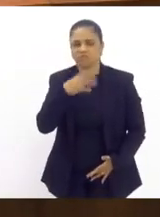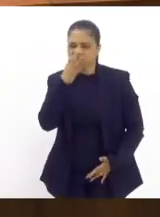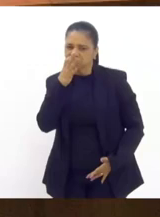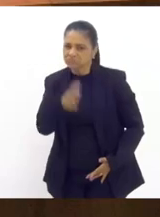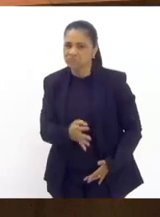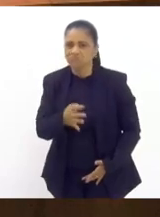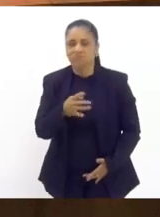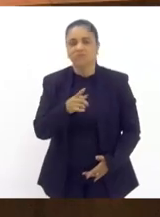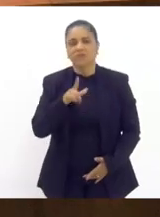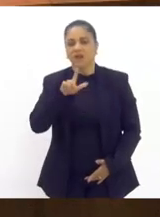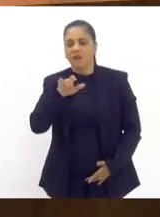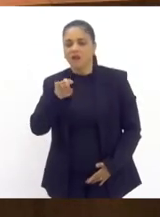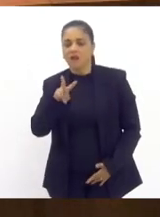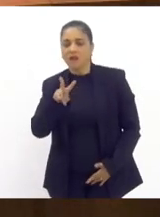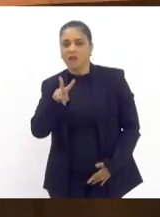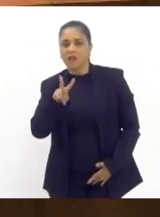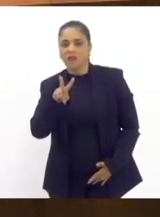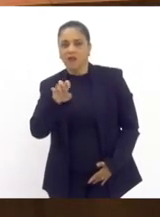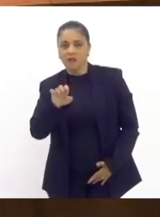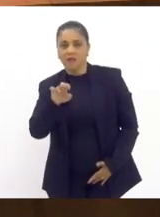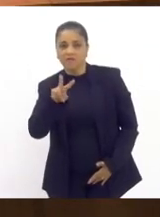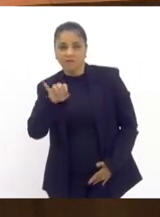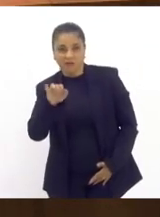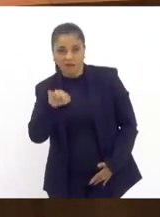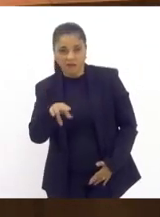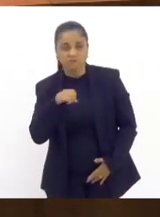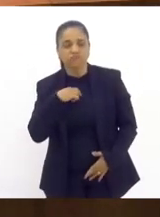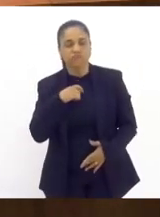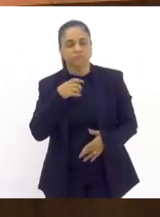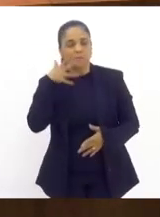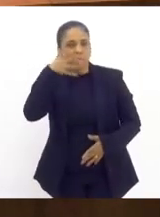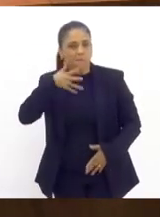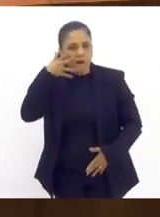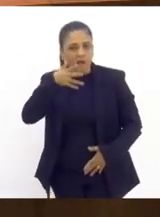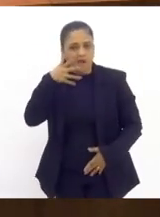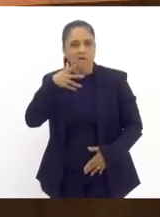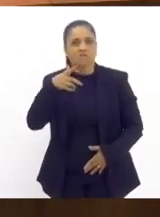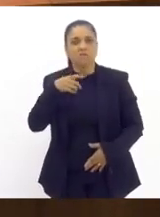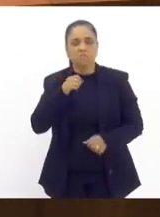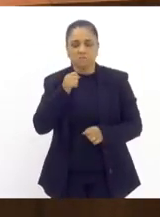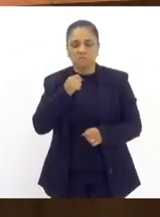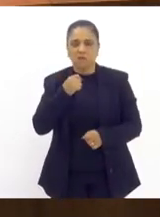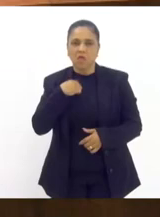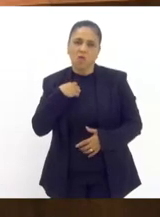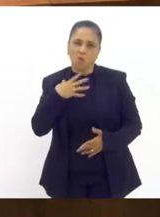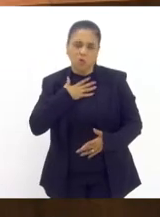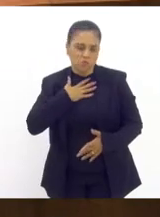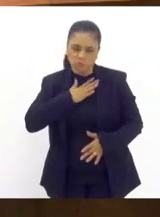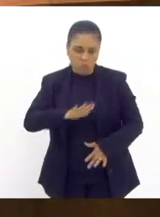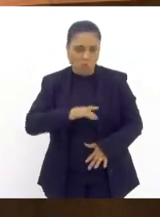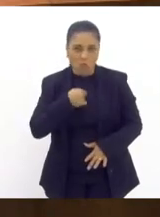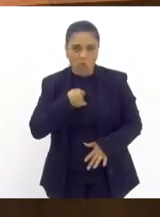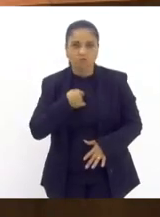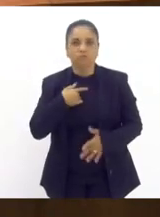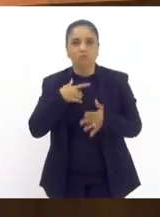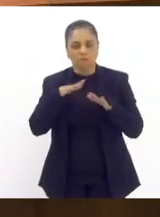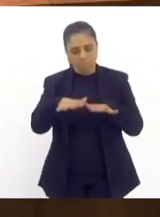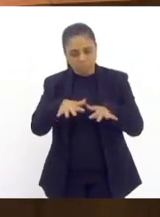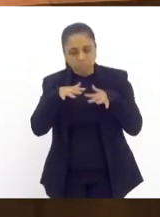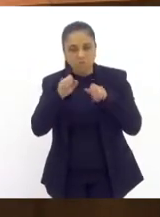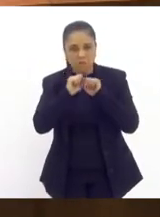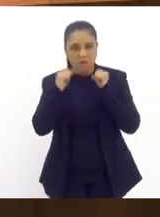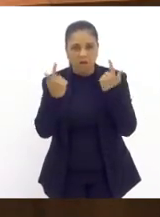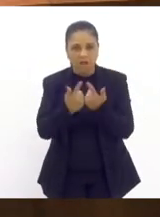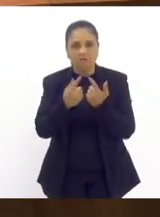em relação a fala que fez e merece o repúdio veemente aqui da bancada governista dessa casa daqueles que